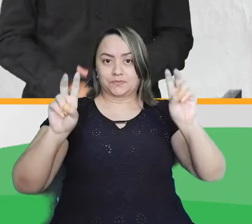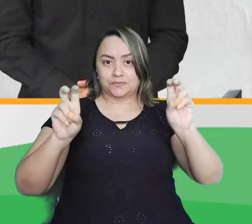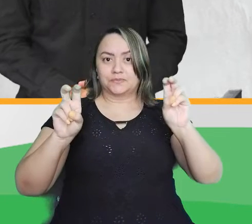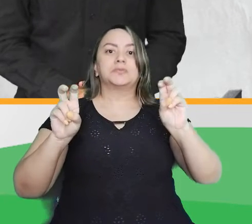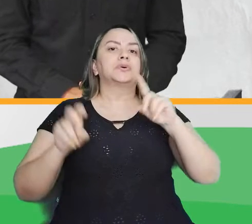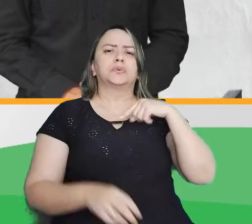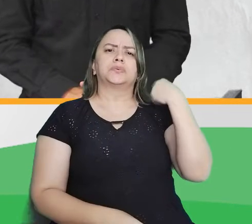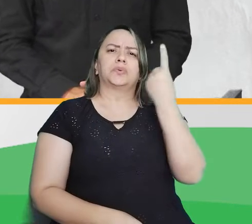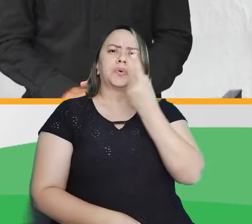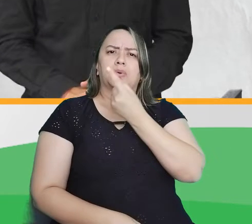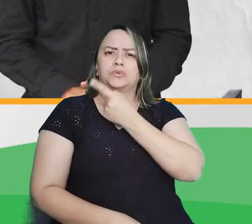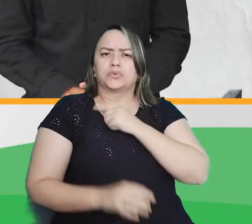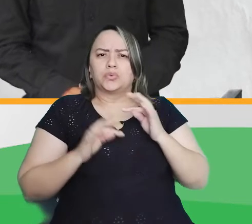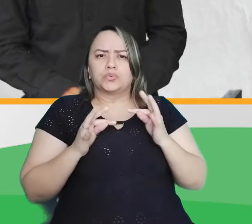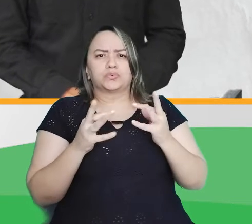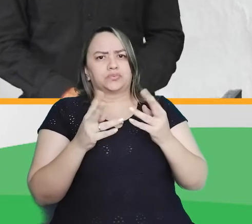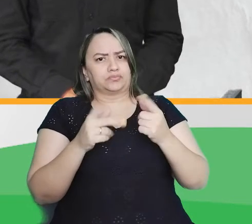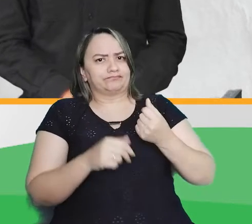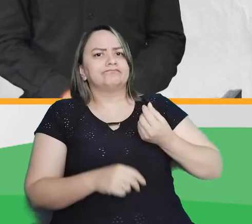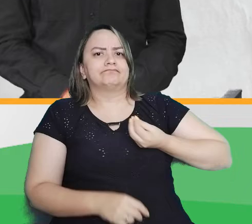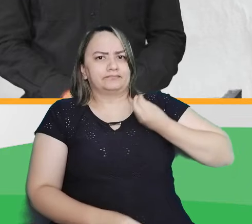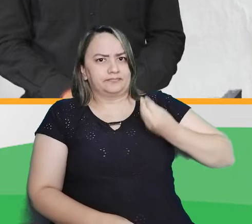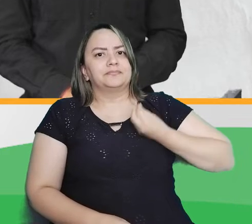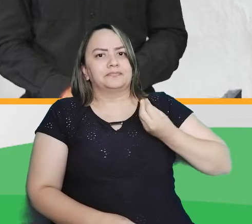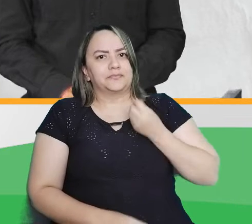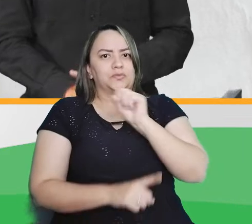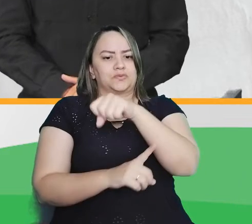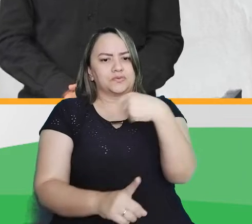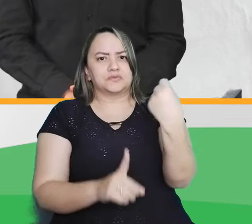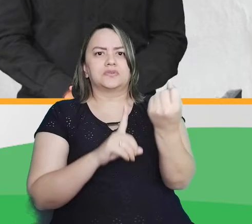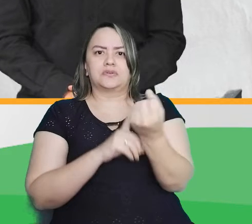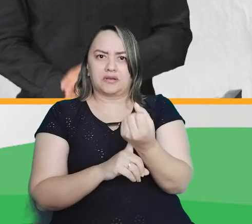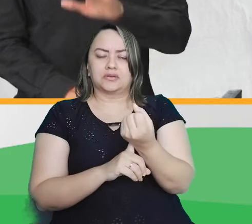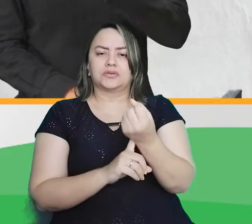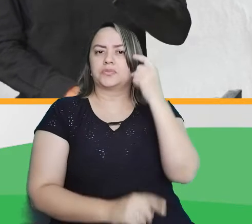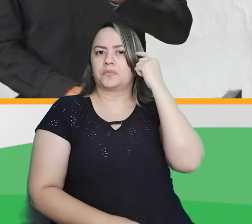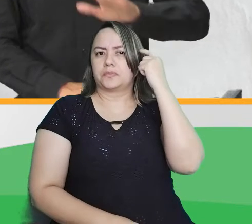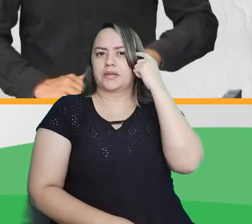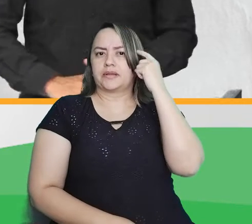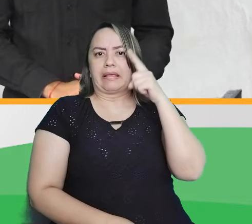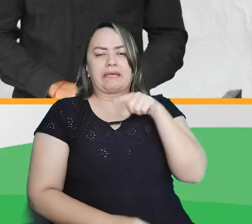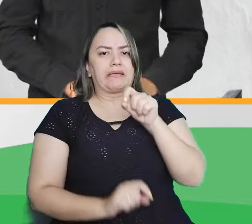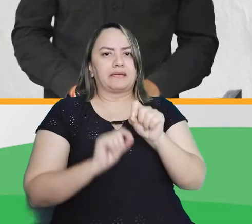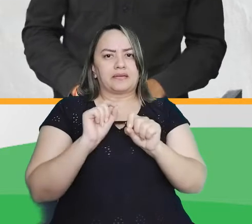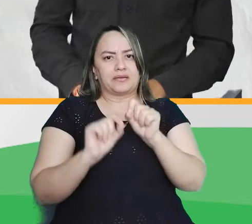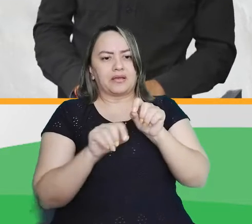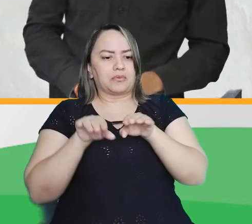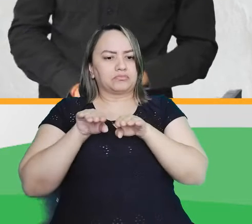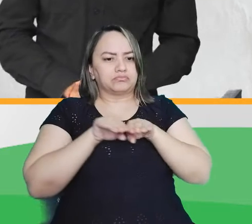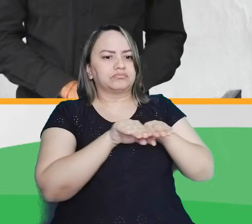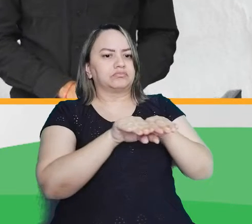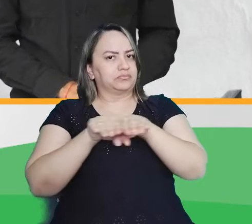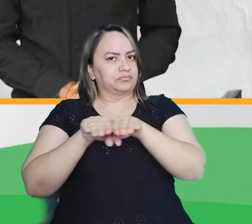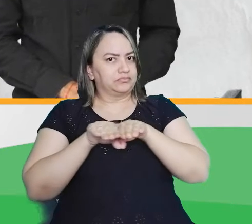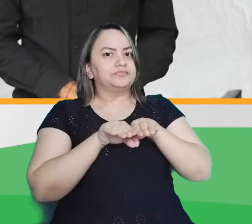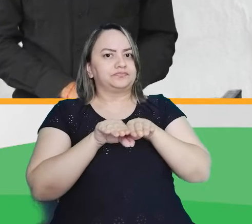todos, vivemos em uma sociedade que consideramos igualitária, certo? Deixa eu me explicar melhor. Quando o assunto é os direitos